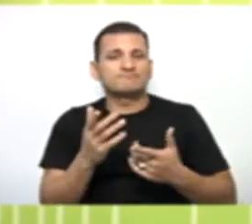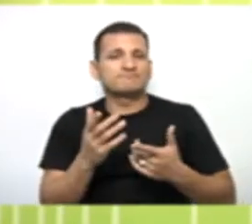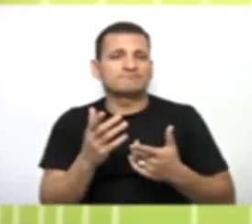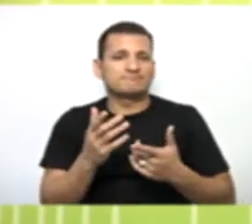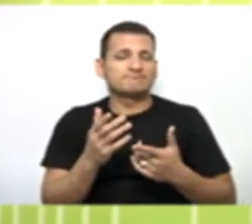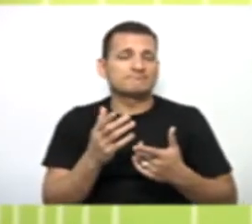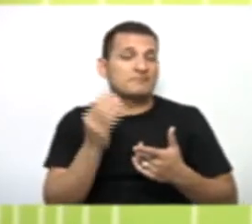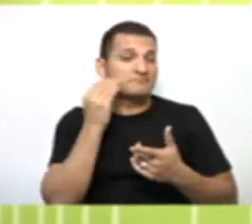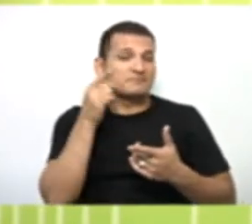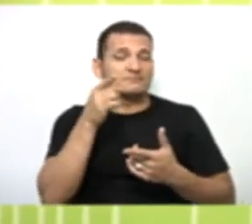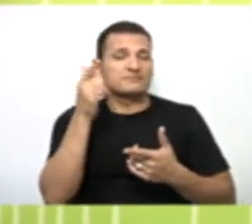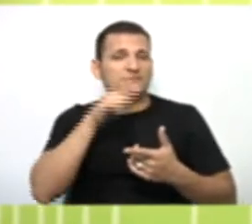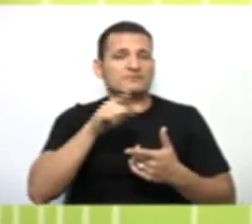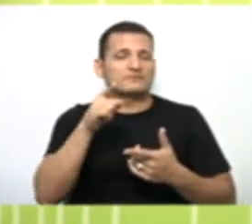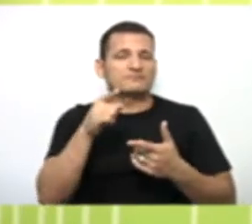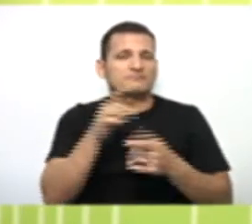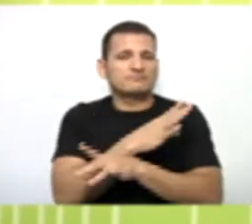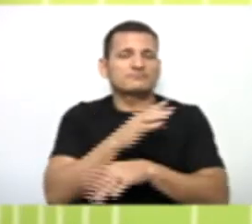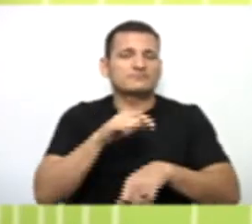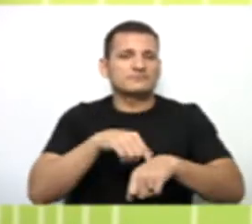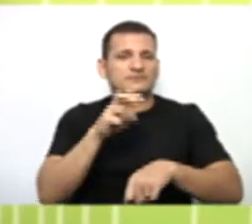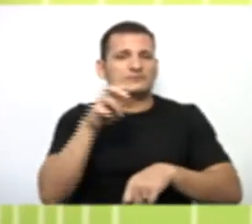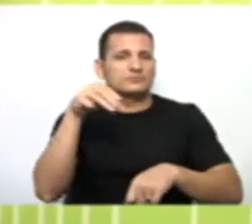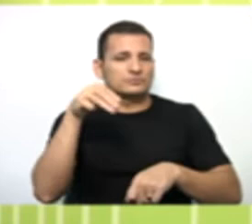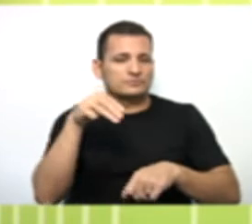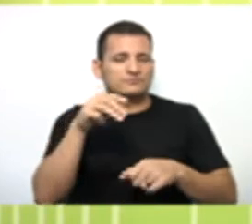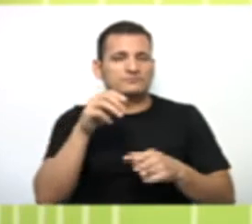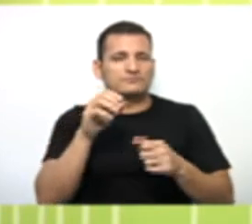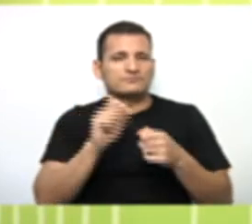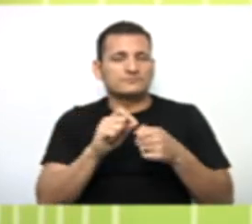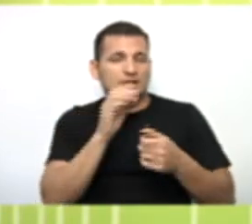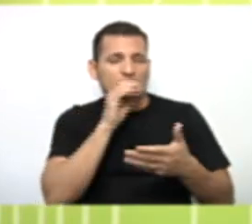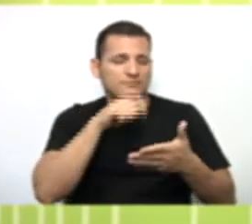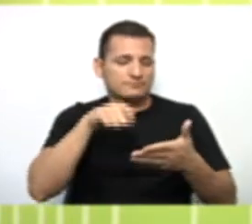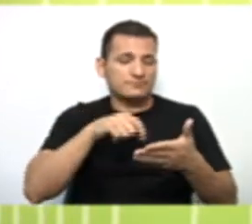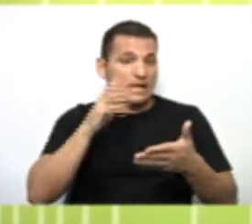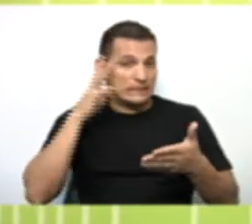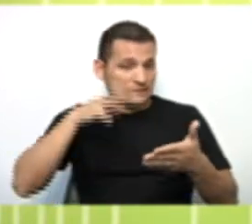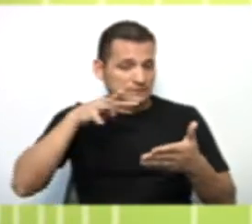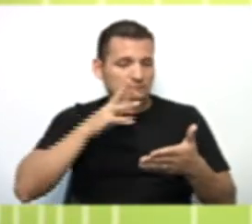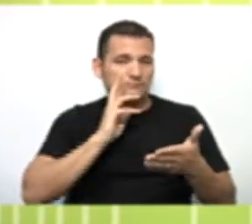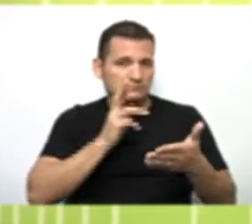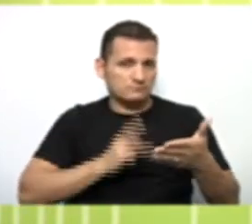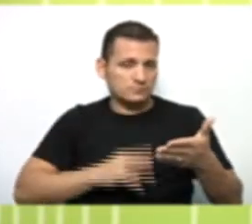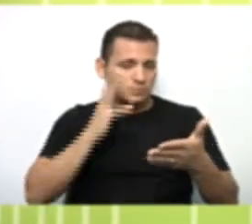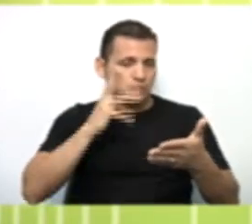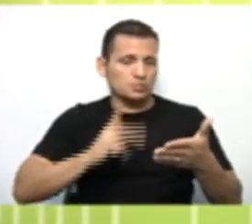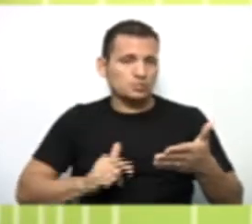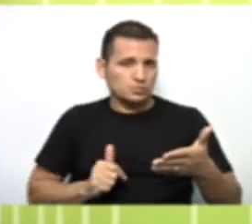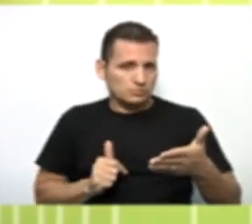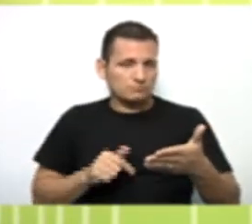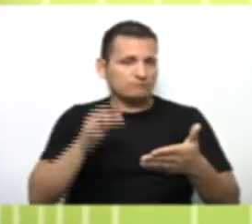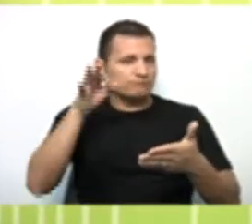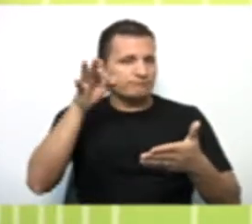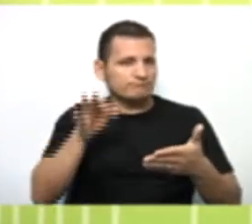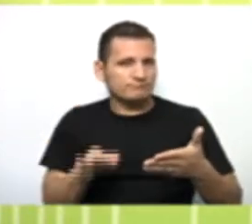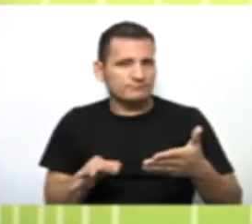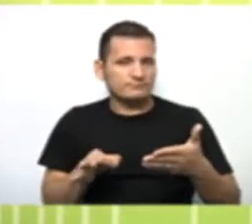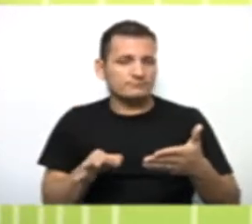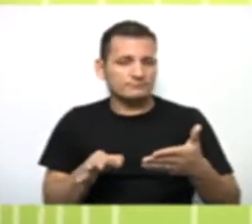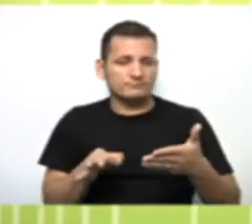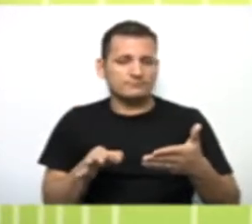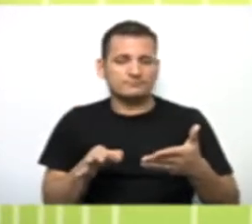5 minutos, fazendo rápido, né? Claro, com total atenção e respondendo tudo de forma